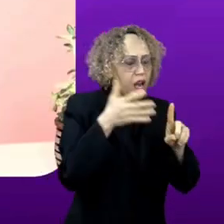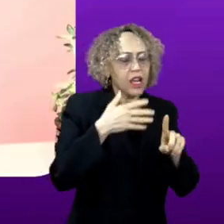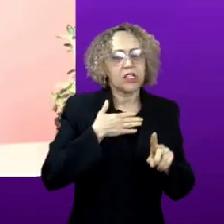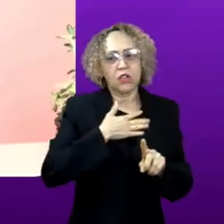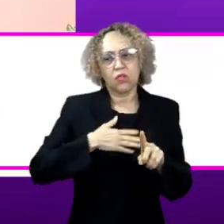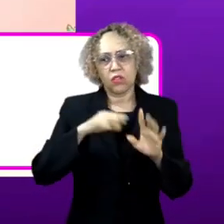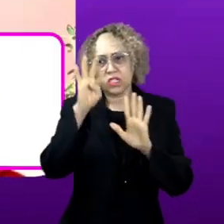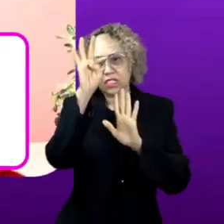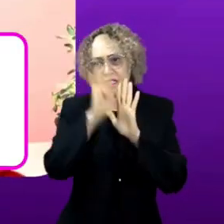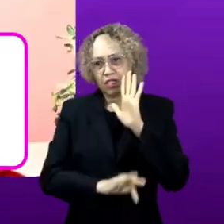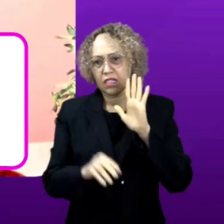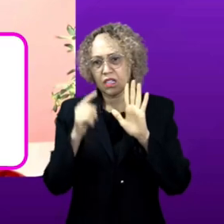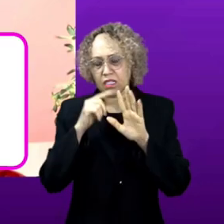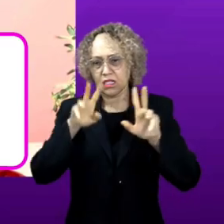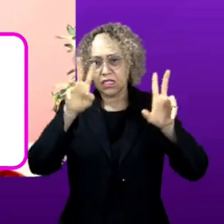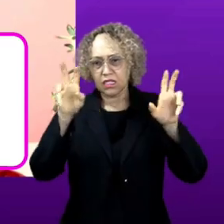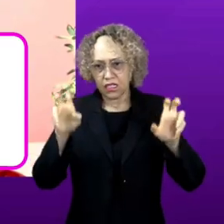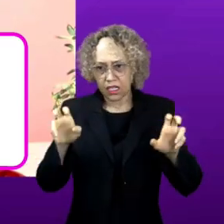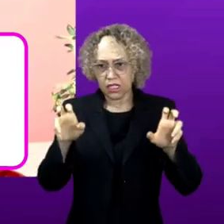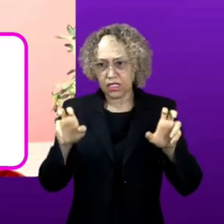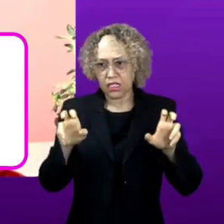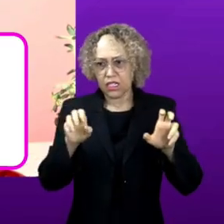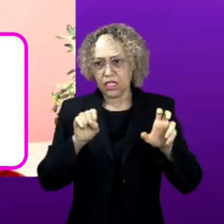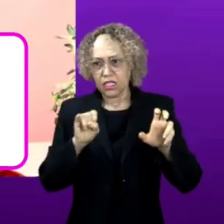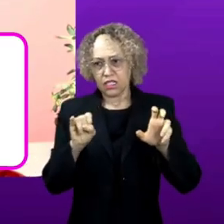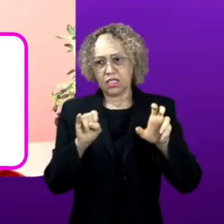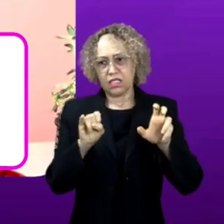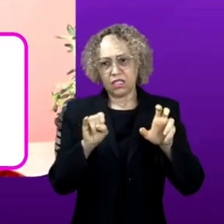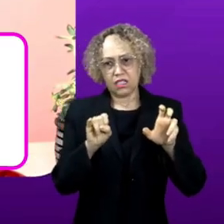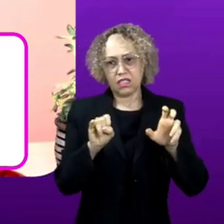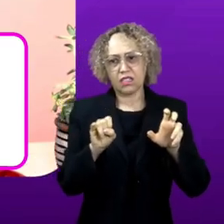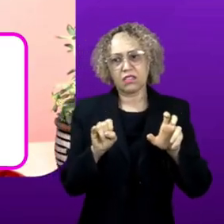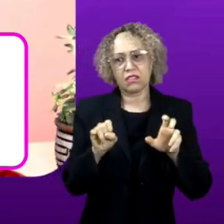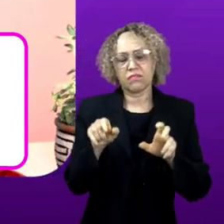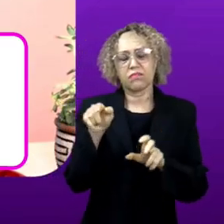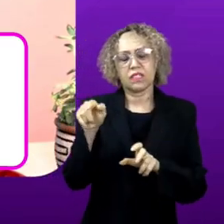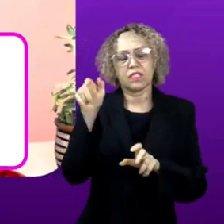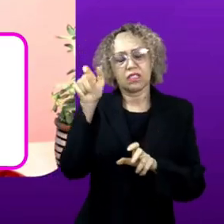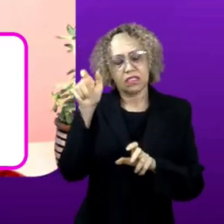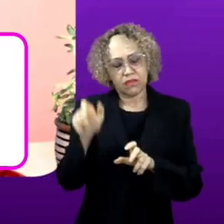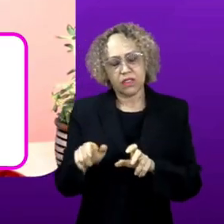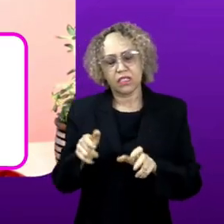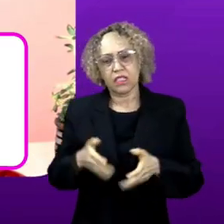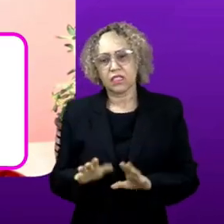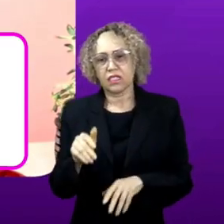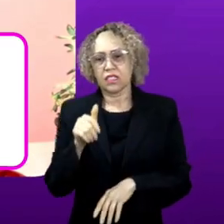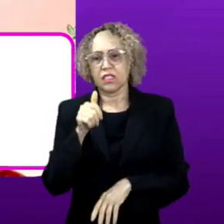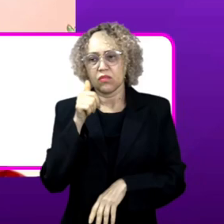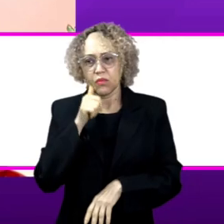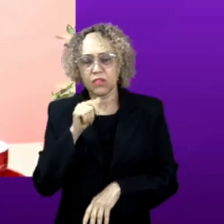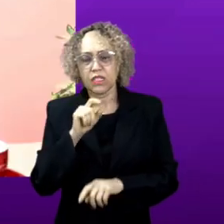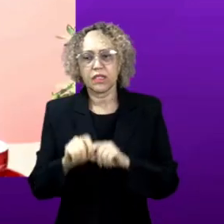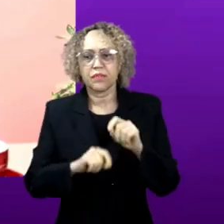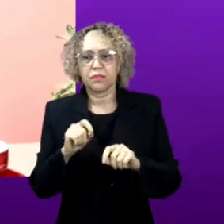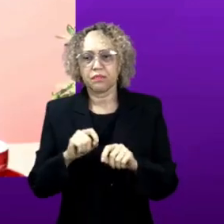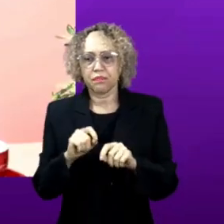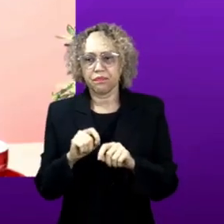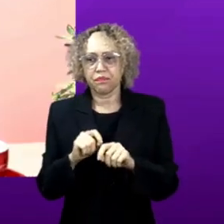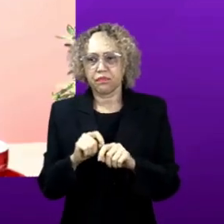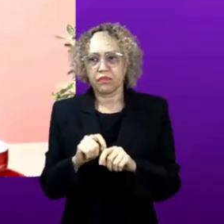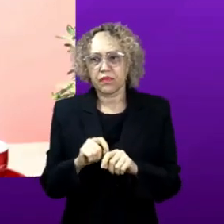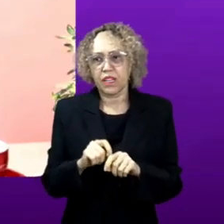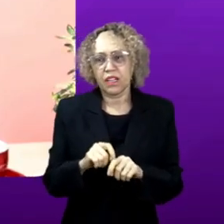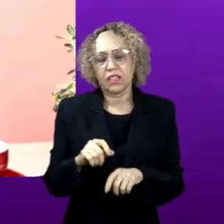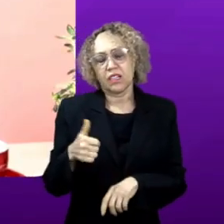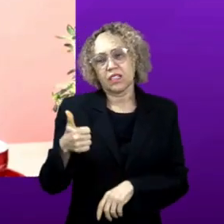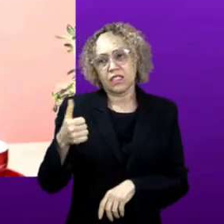Esse texto chama Se Ele Tivesse Nascido Mulher, Eduardo Galeano. Dos 16 irmãos de Benjamin Franklin, Jane é a